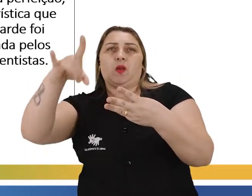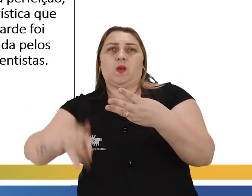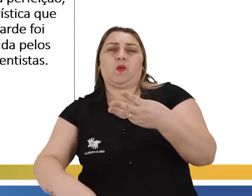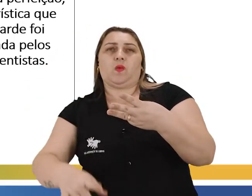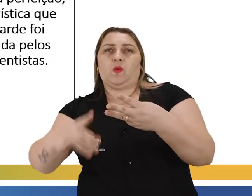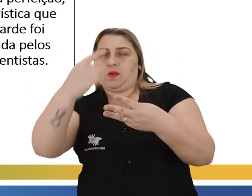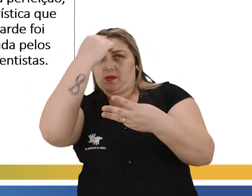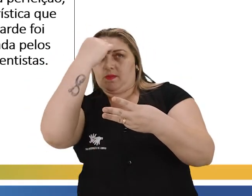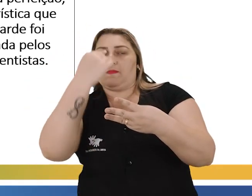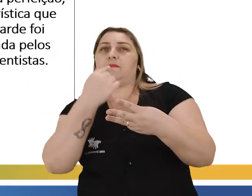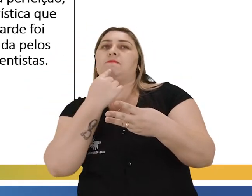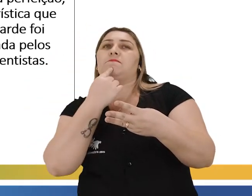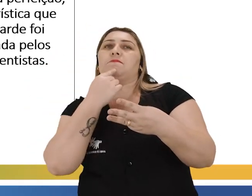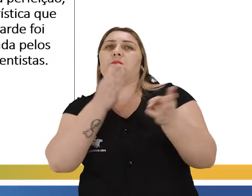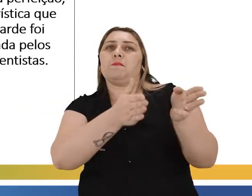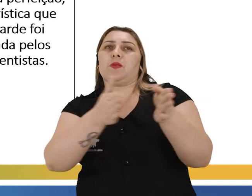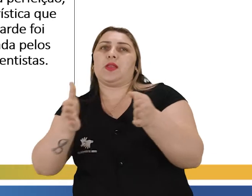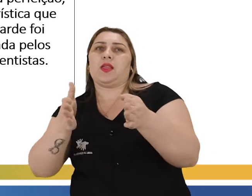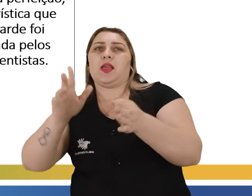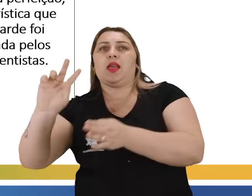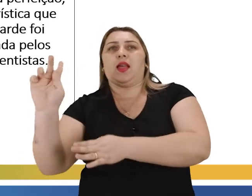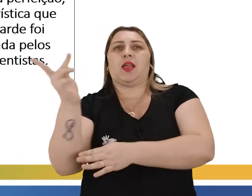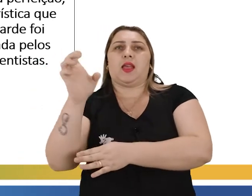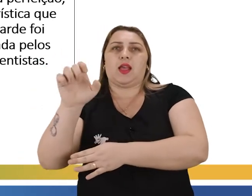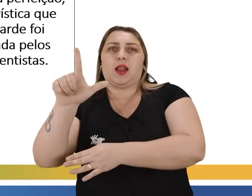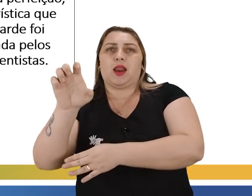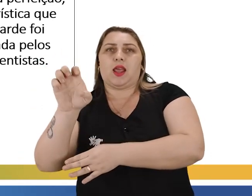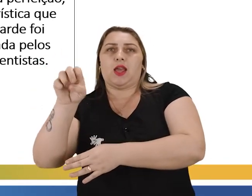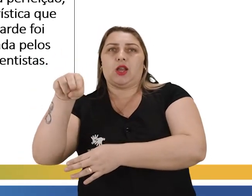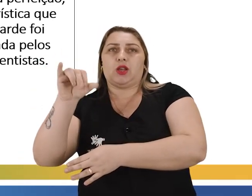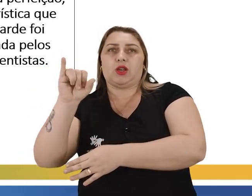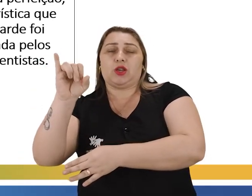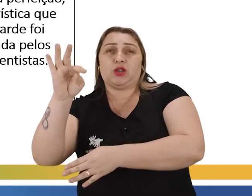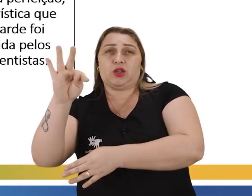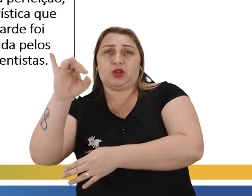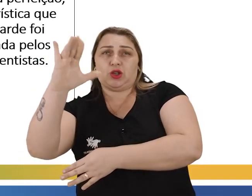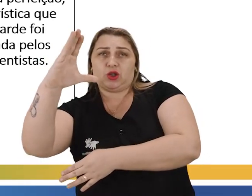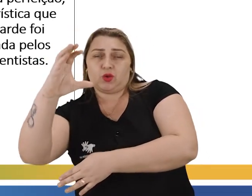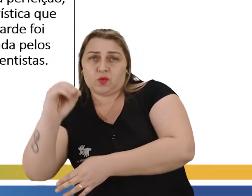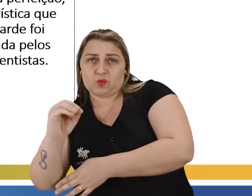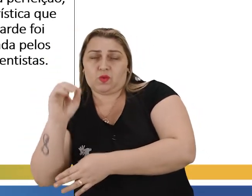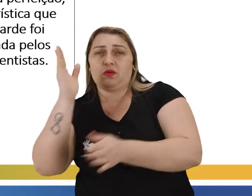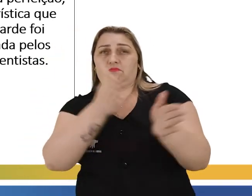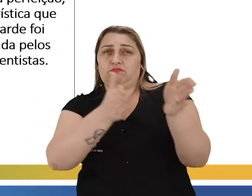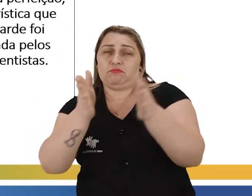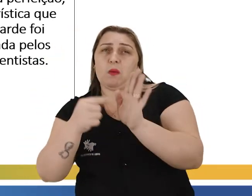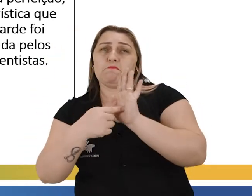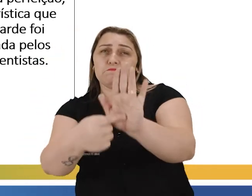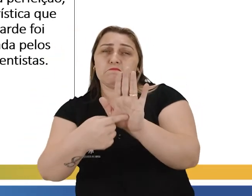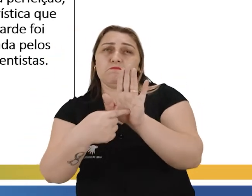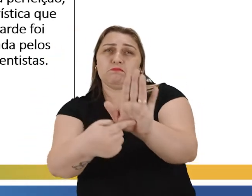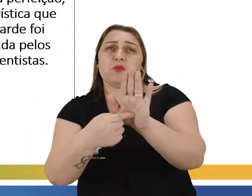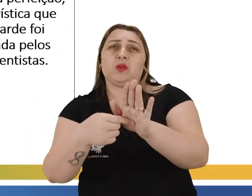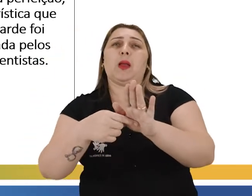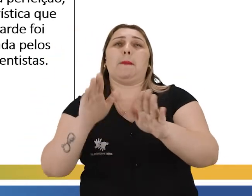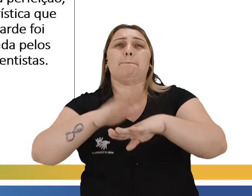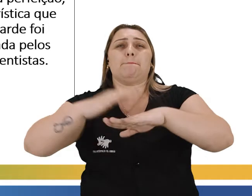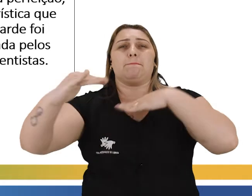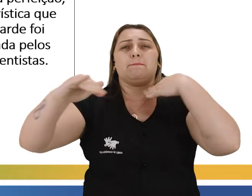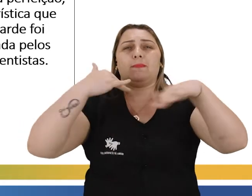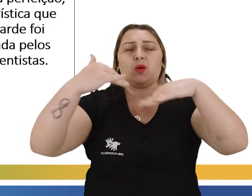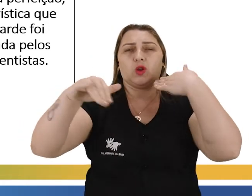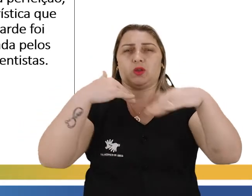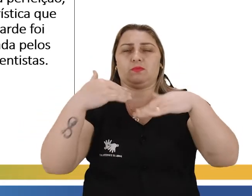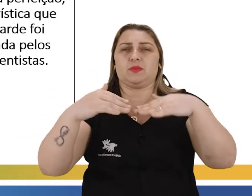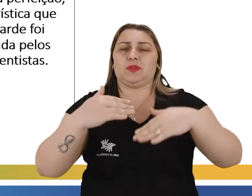imagem do período helenístico. Se vocês observarem, a imagem do período helenístico, ela mostra muito mais movimento,